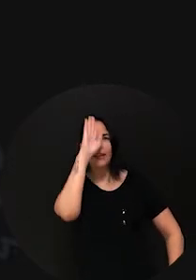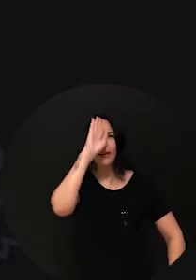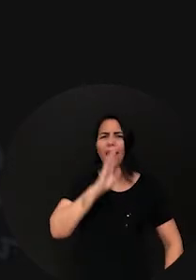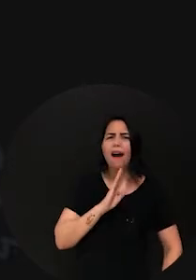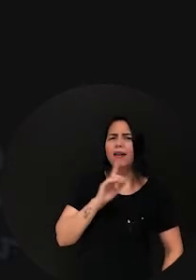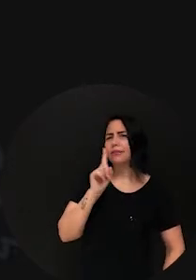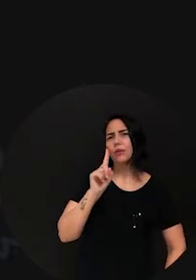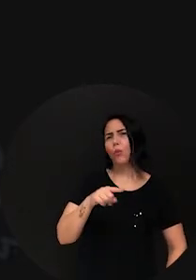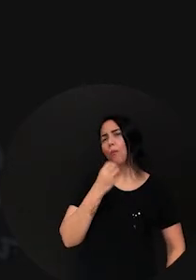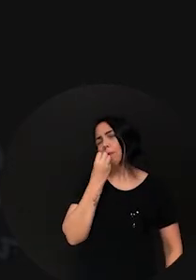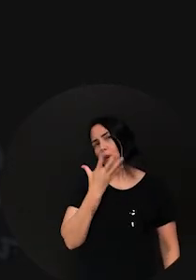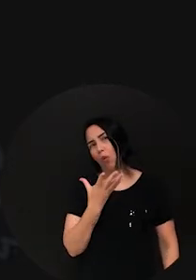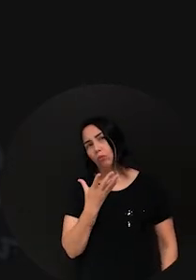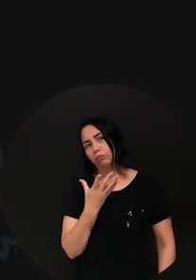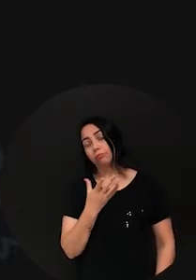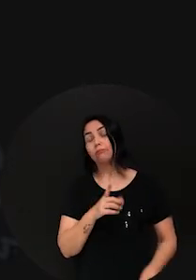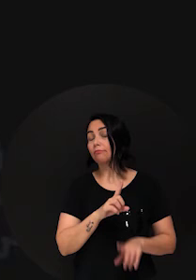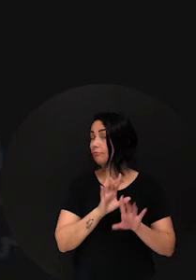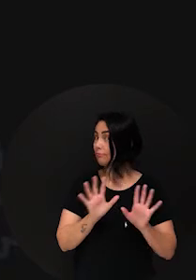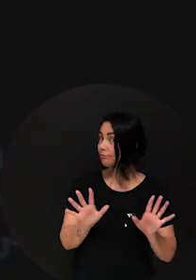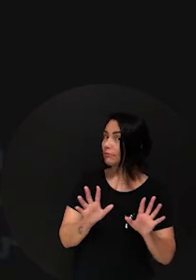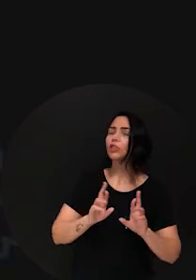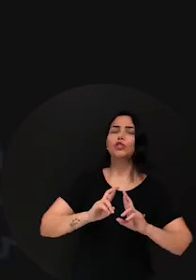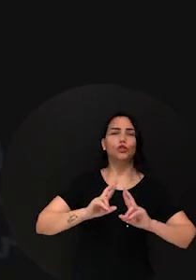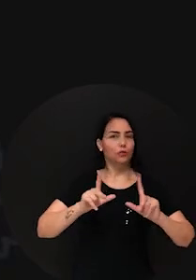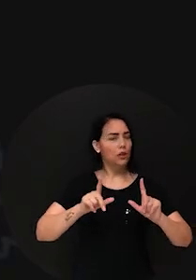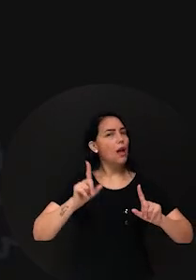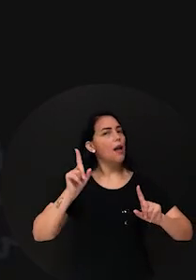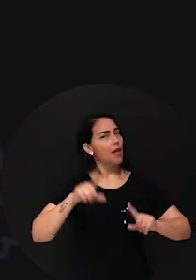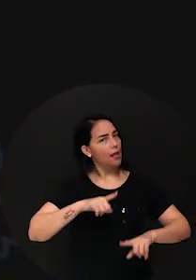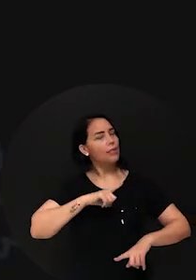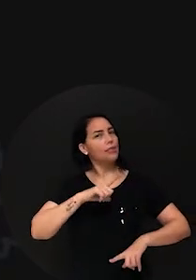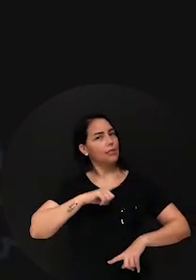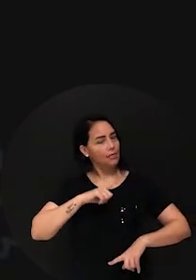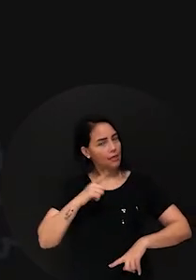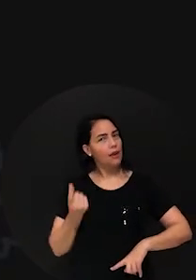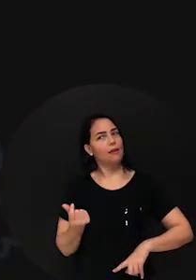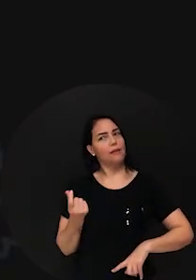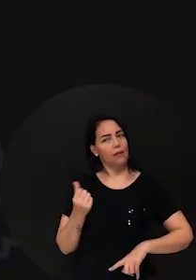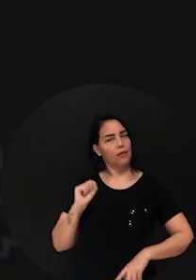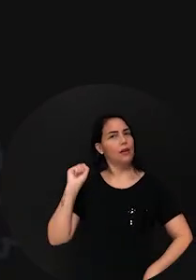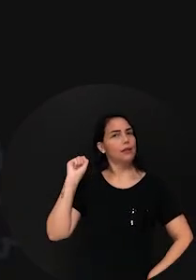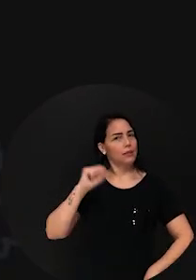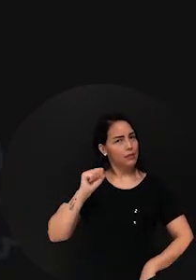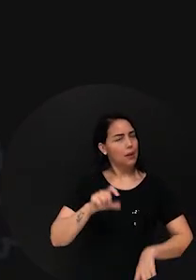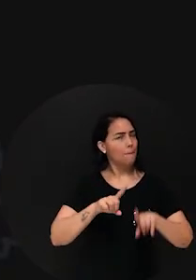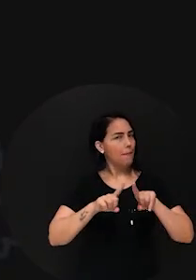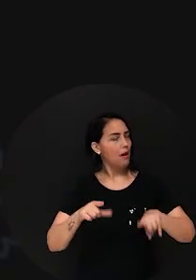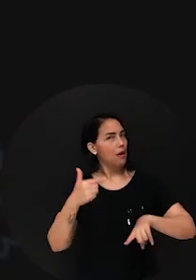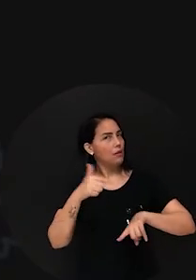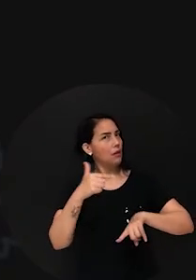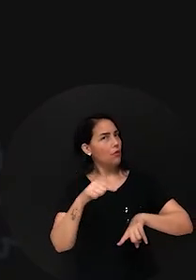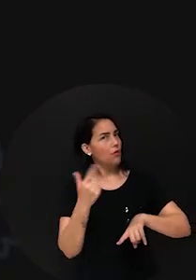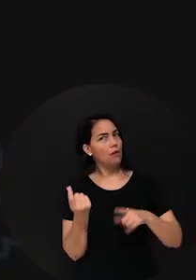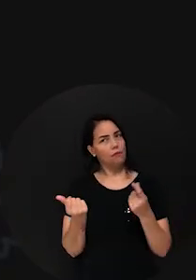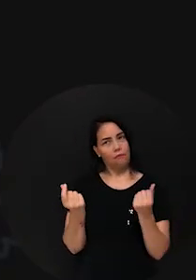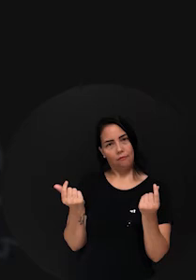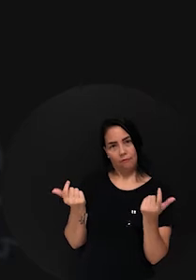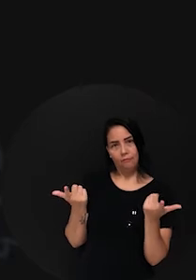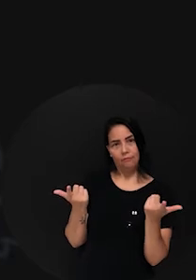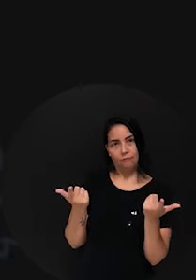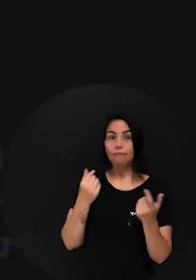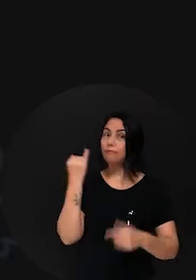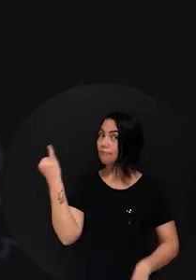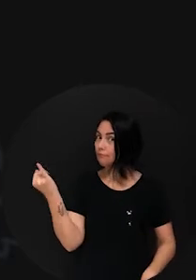tem valor. E o MPT tem muito valor, só não tem custo. Então, é muito importante que todo mundo saiba